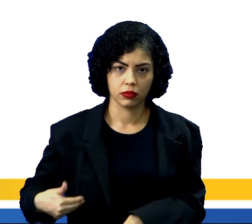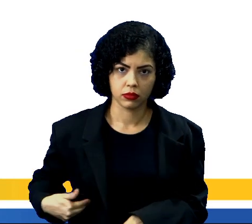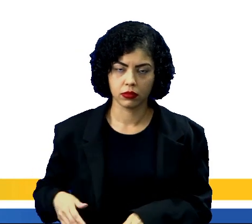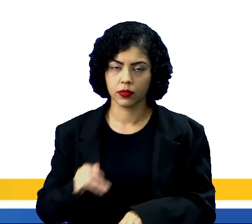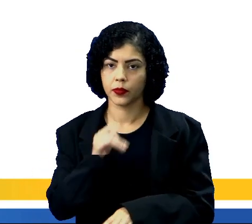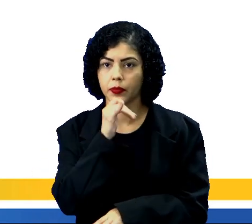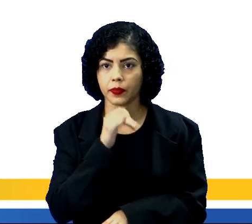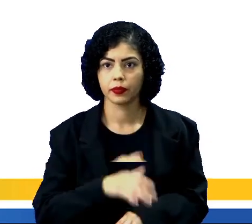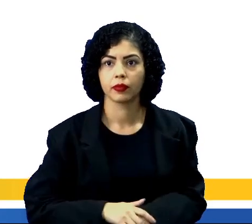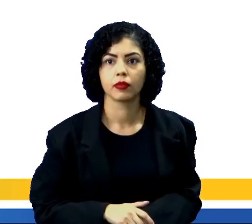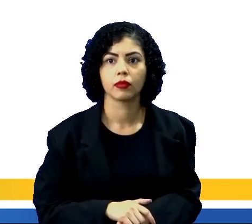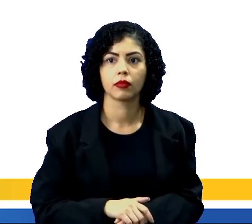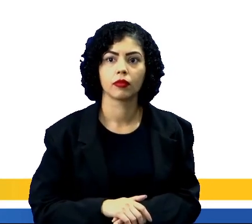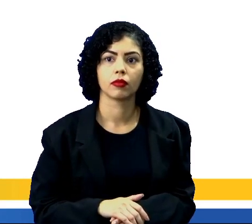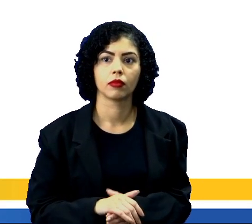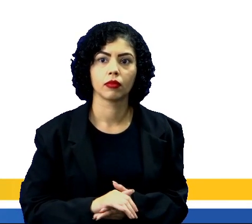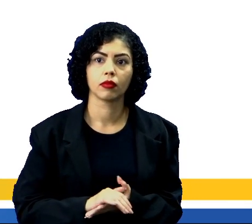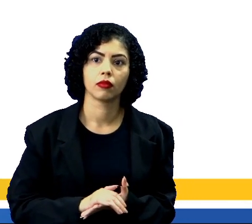públicos, por exemplo.